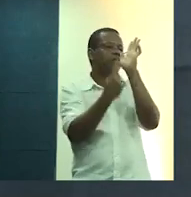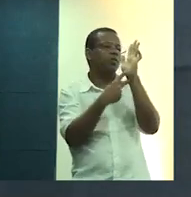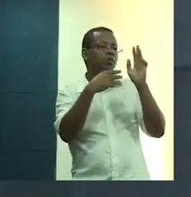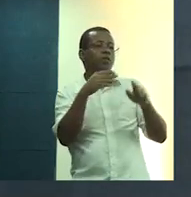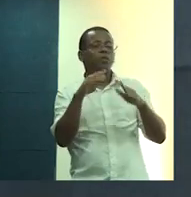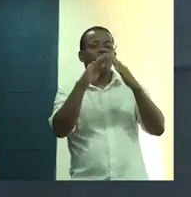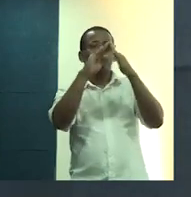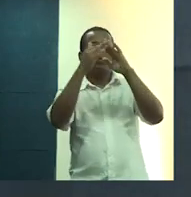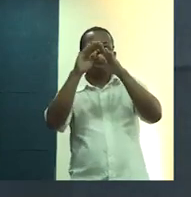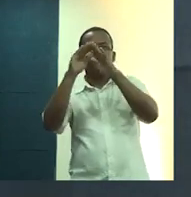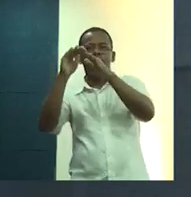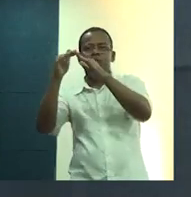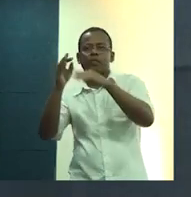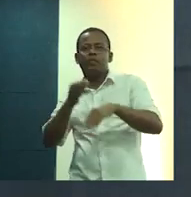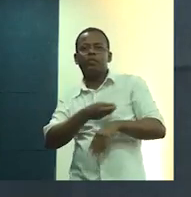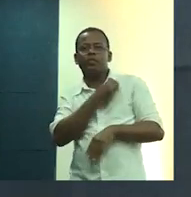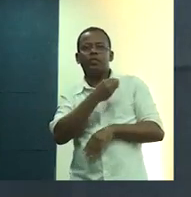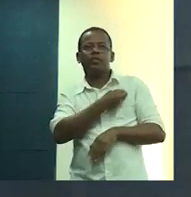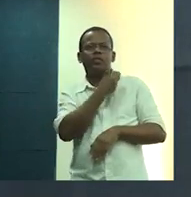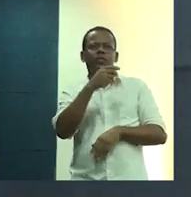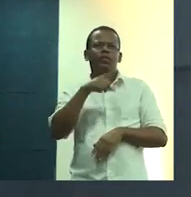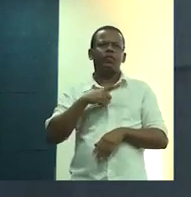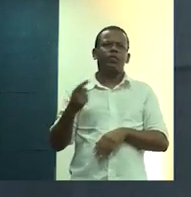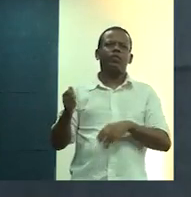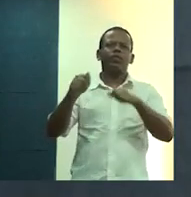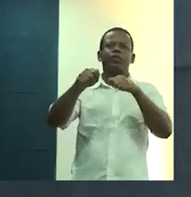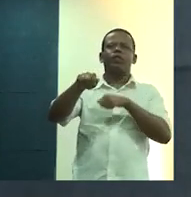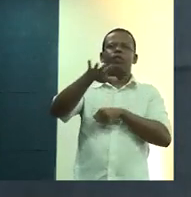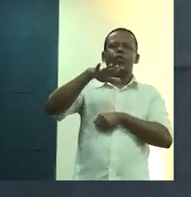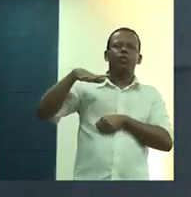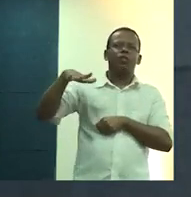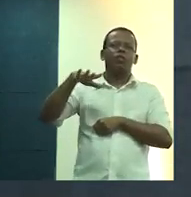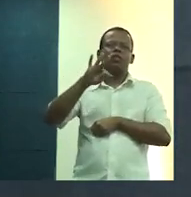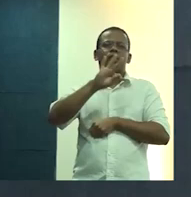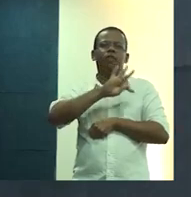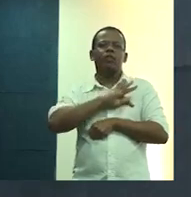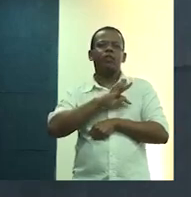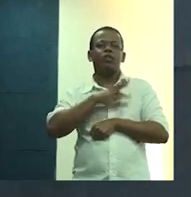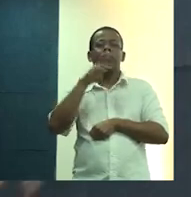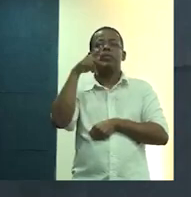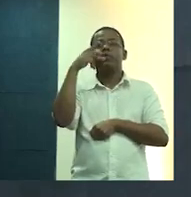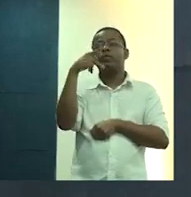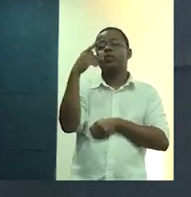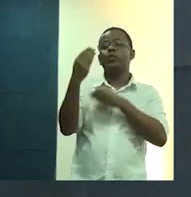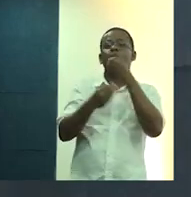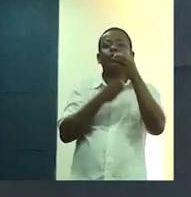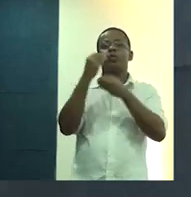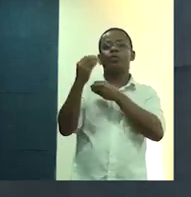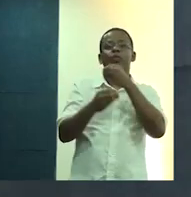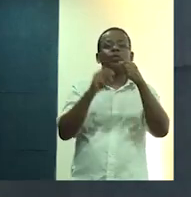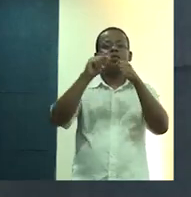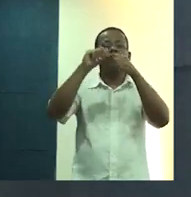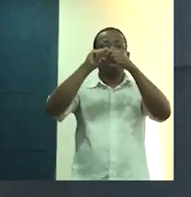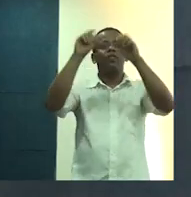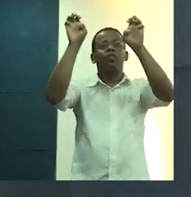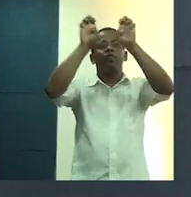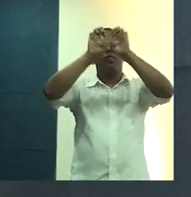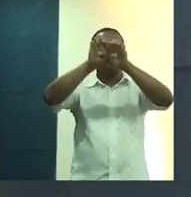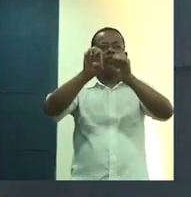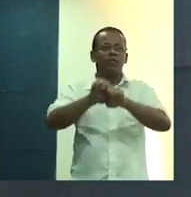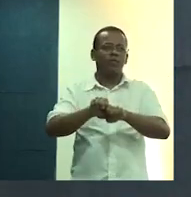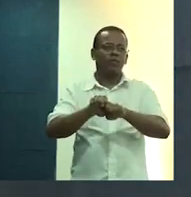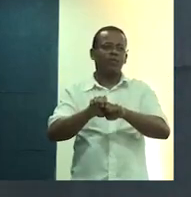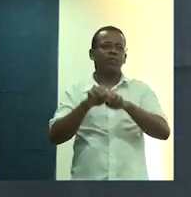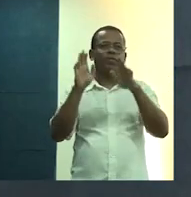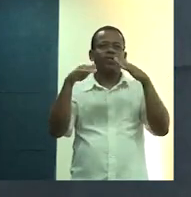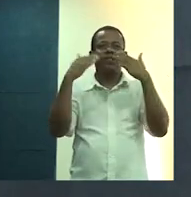Periferia vivo o plano Periferia Vivo é esse produto que Assessoria Técnica vai entregar para dizer como é que isso vai se estruturar nesse